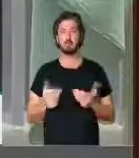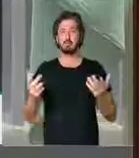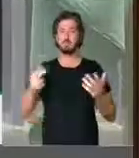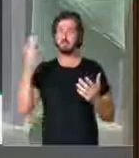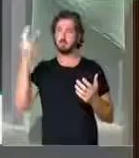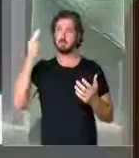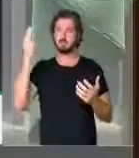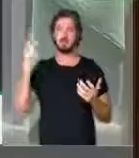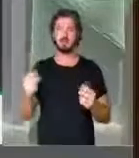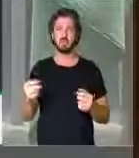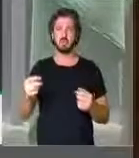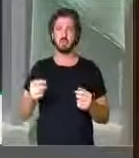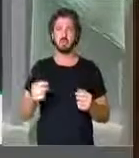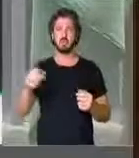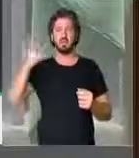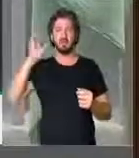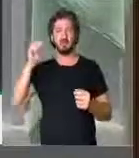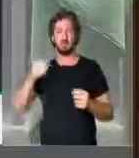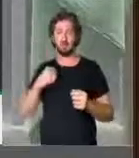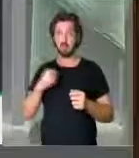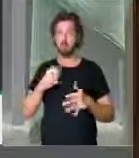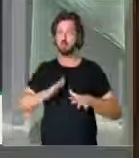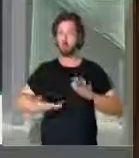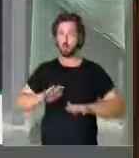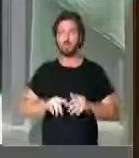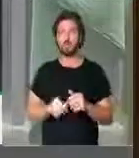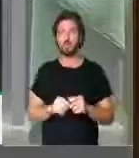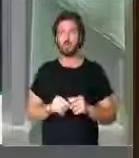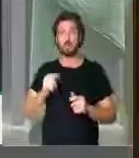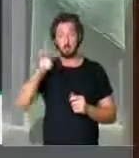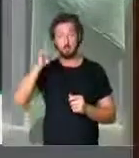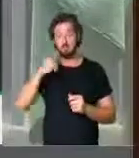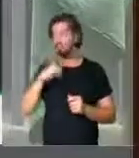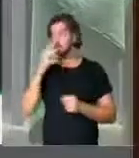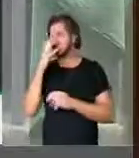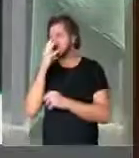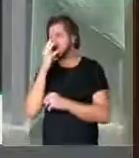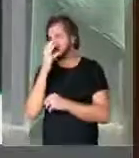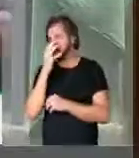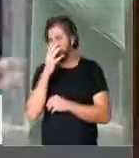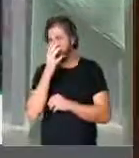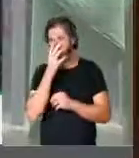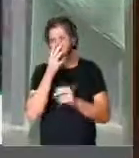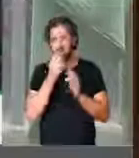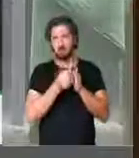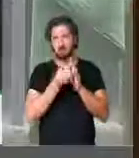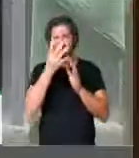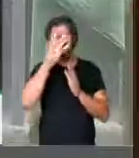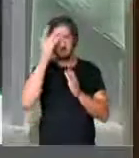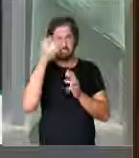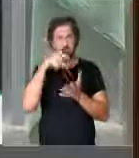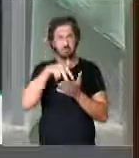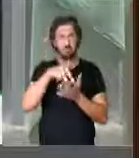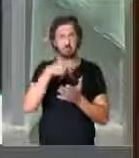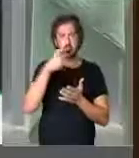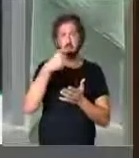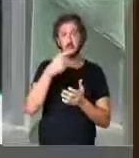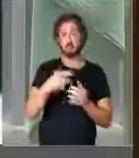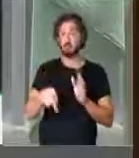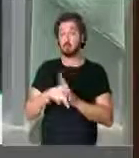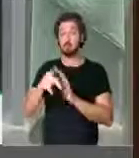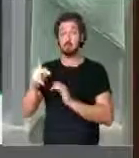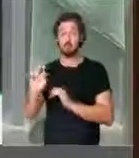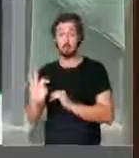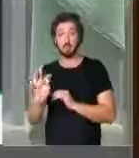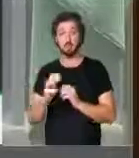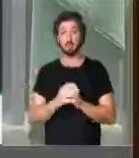E não dá, senhor presidente, para ouvir aqui, e eu tive o cuidado de ontem acompanhar diversos pronunciamentos de parlamentares do